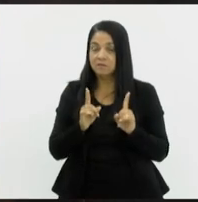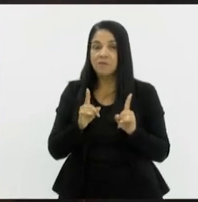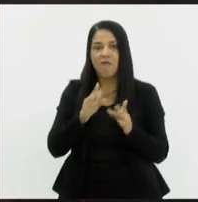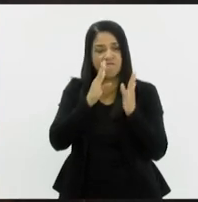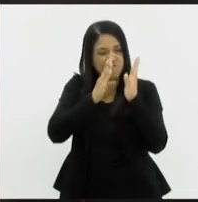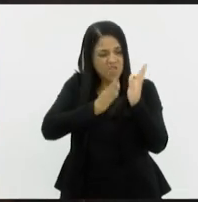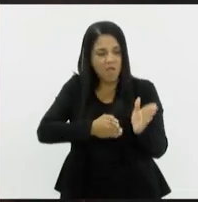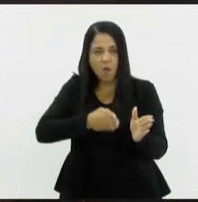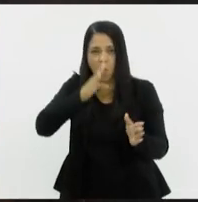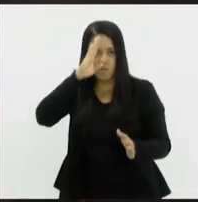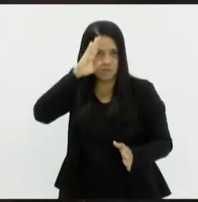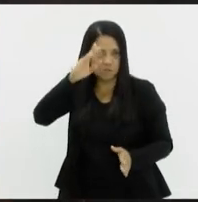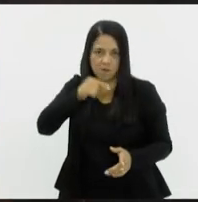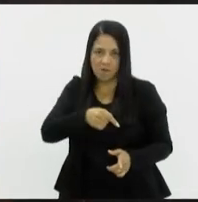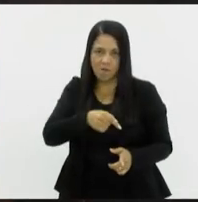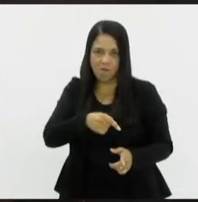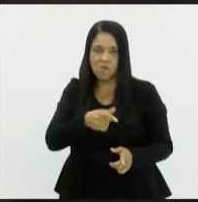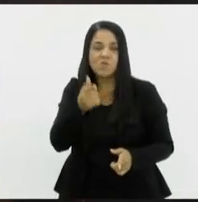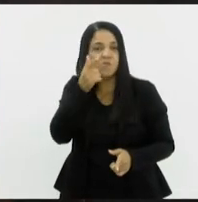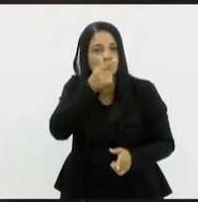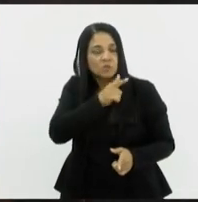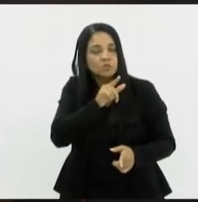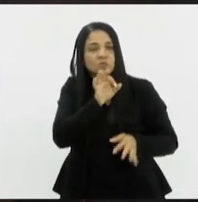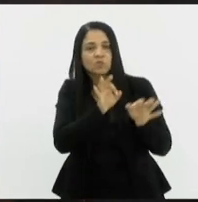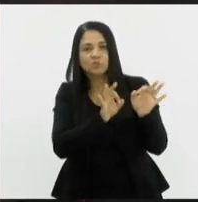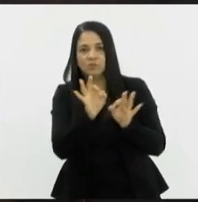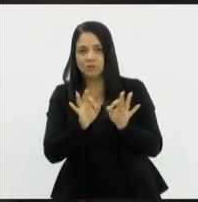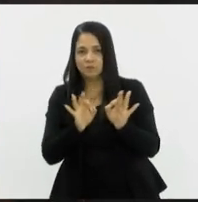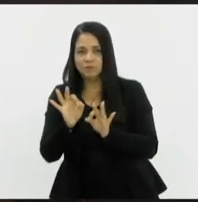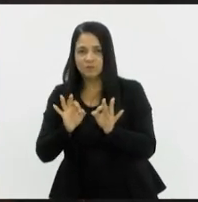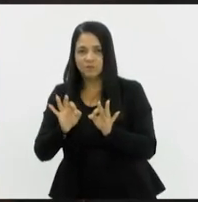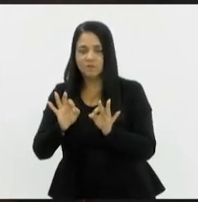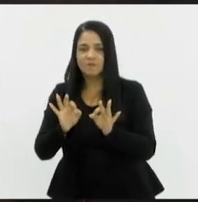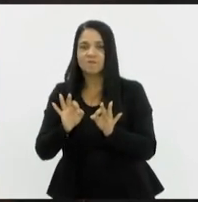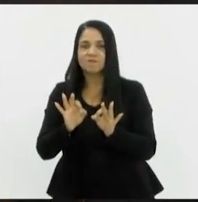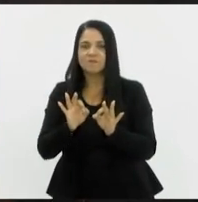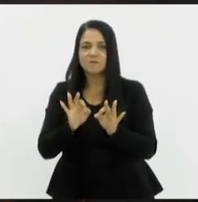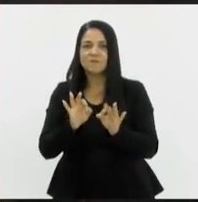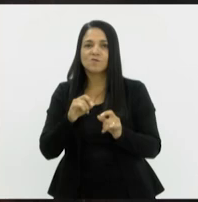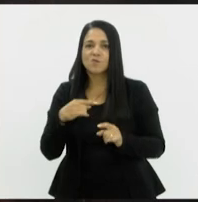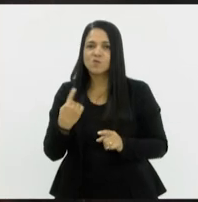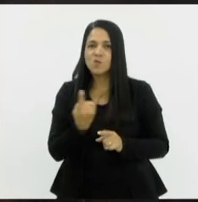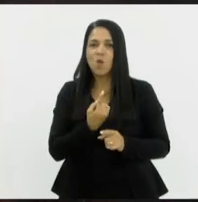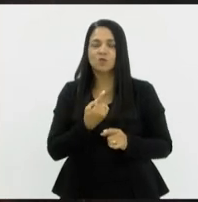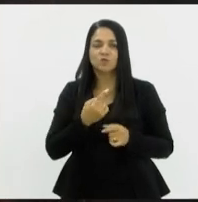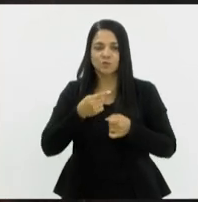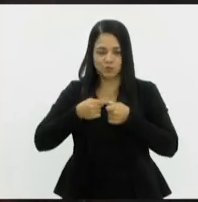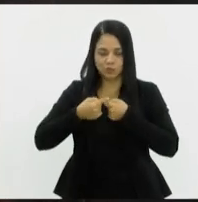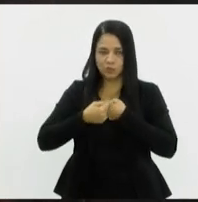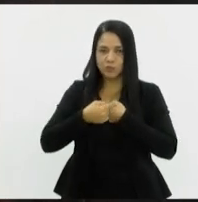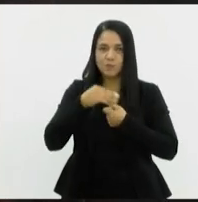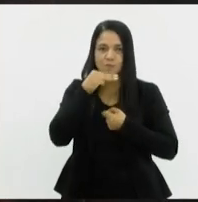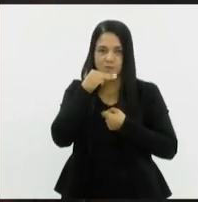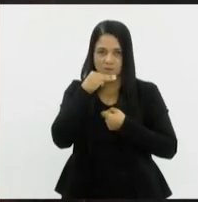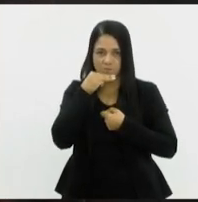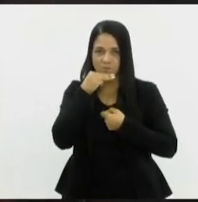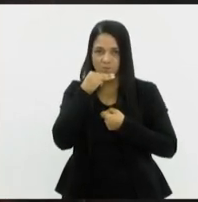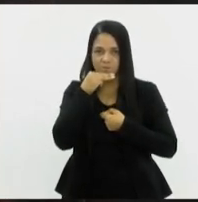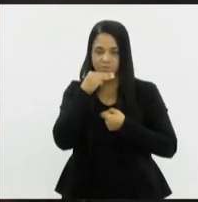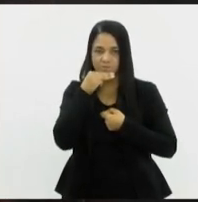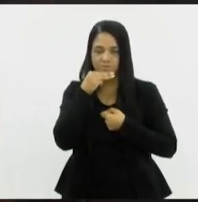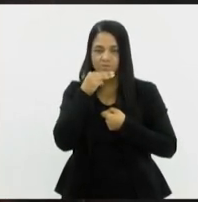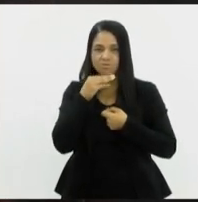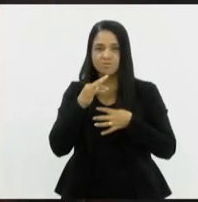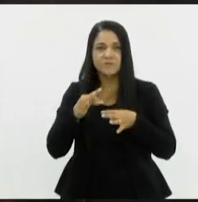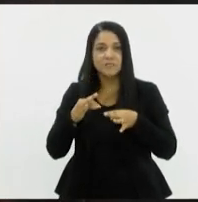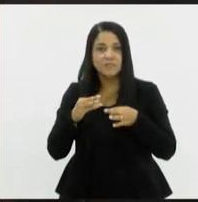fiel e conseguiu organizar, de fato, o nosso município. E tudo,